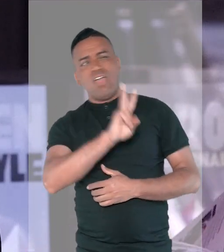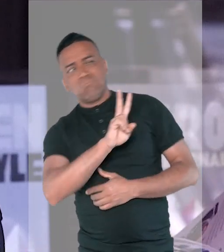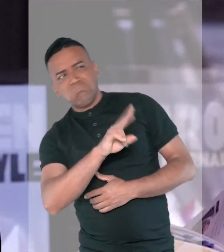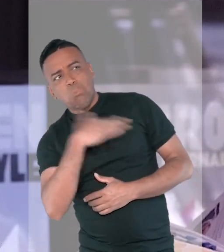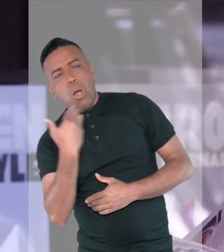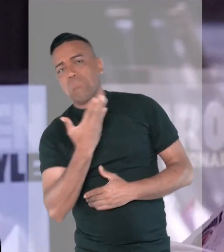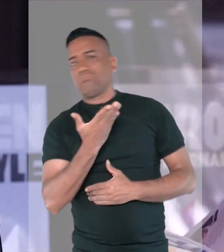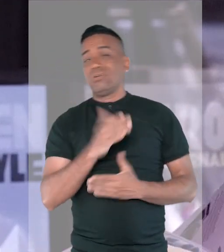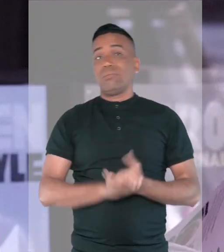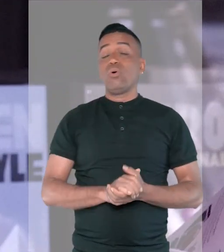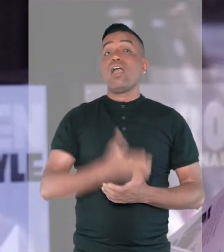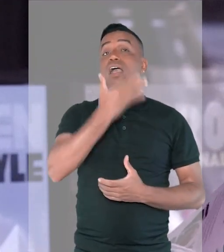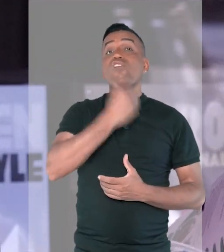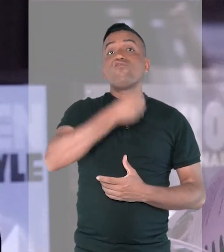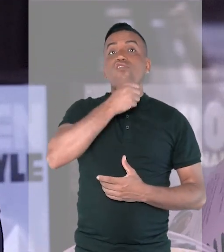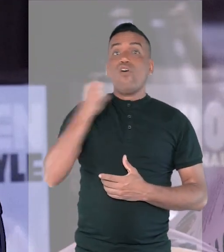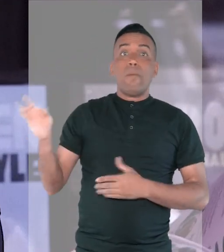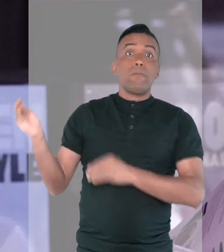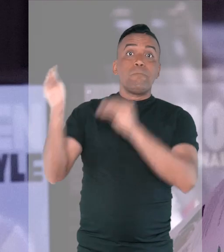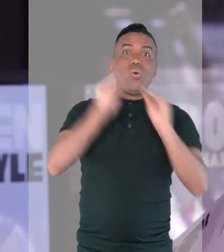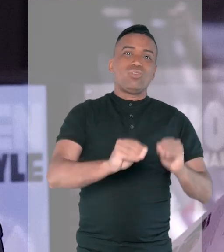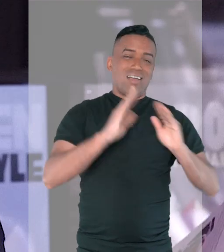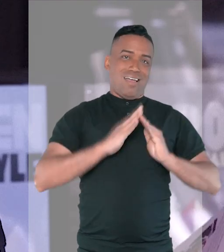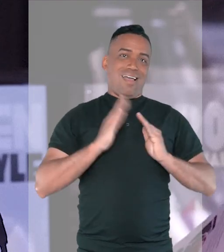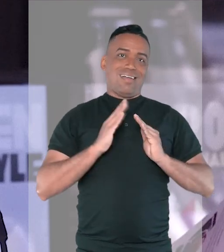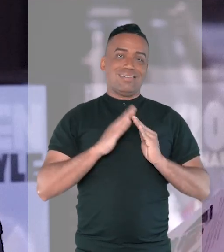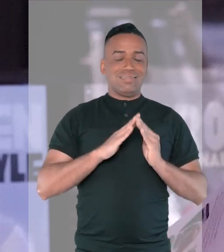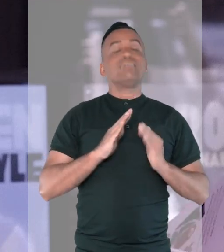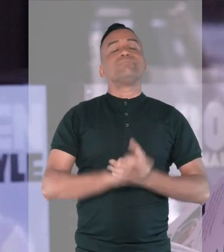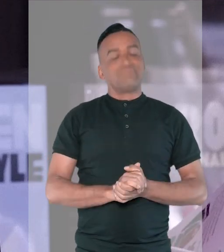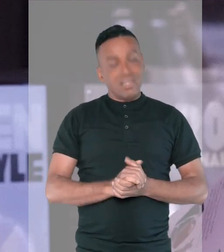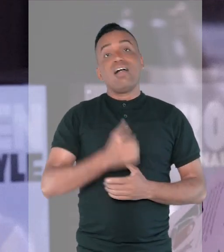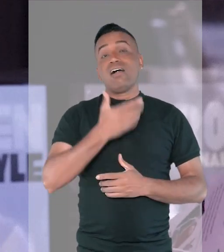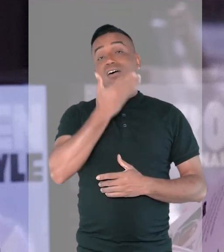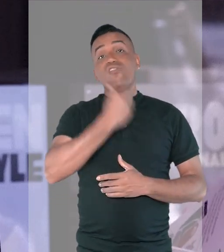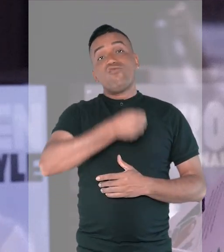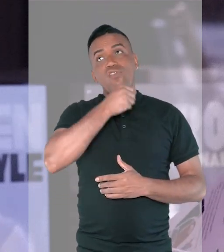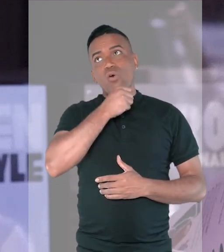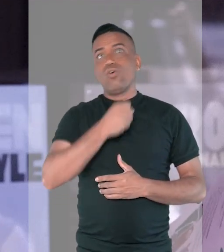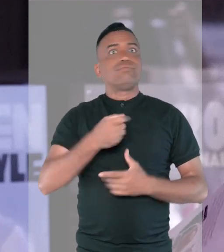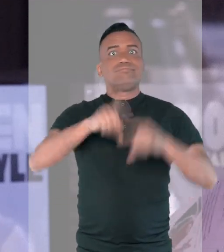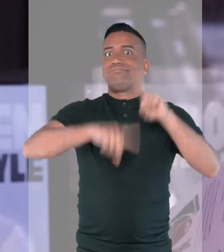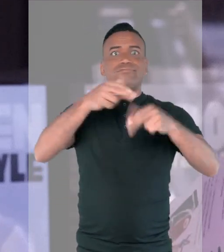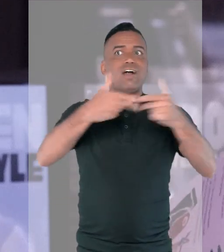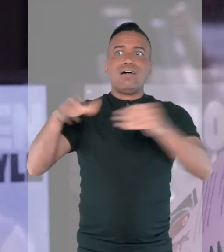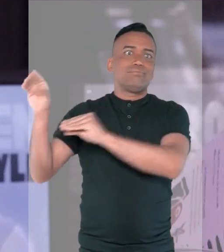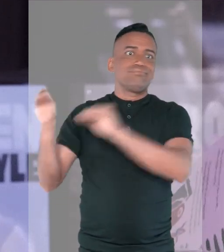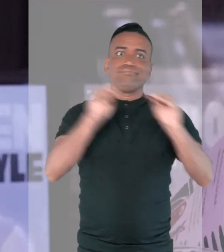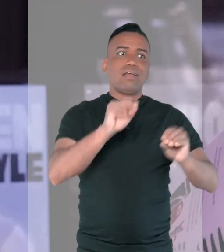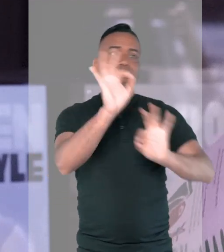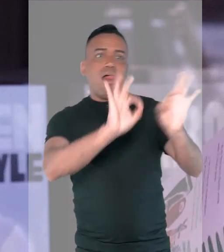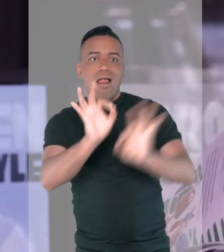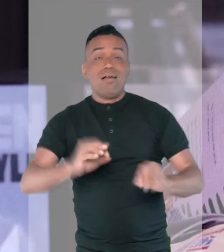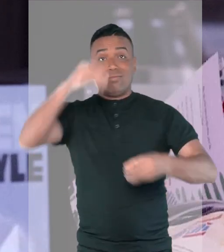disso, e eu sei que foi muito tempo porque o vovô veio morar conosco. Ele tinha muitas coisas e demoramos para colocar tudo dentro